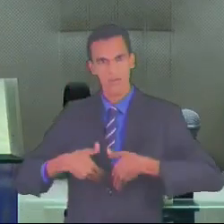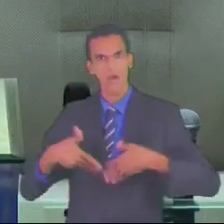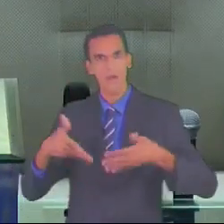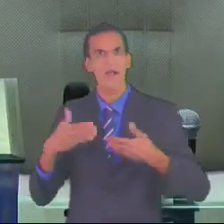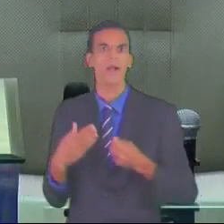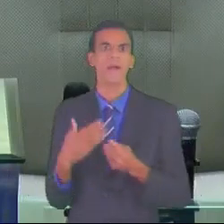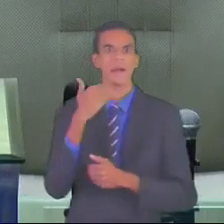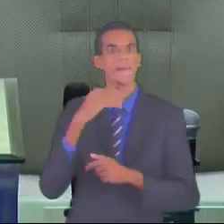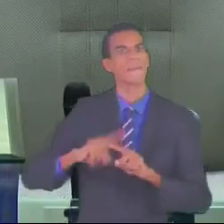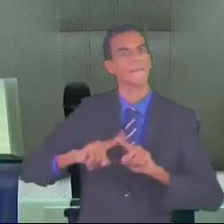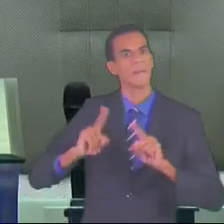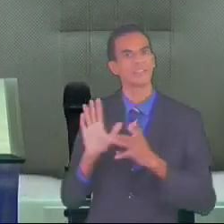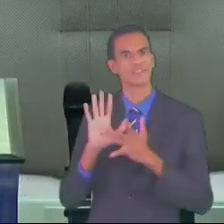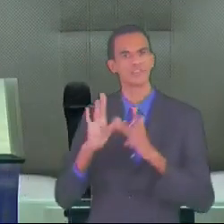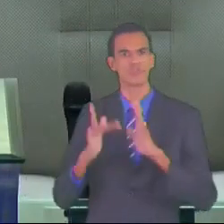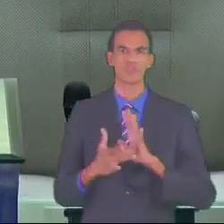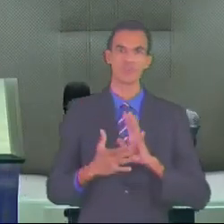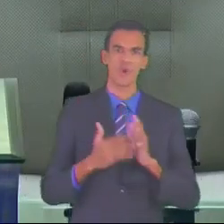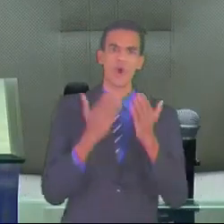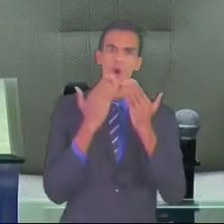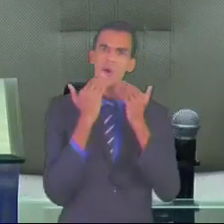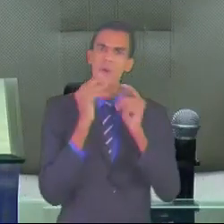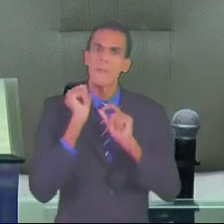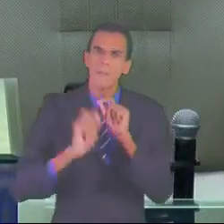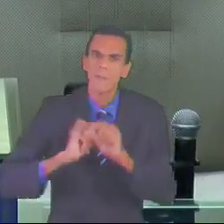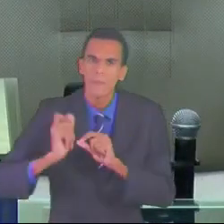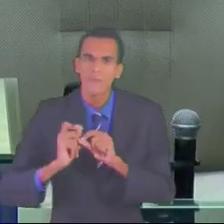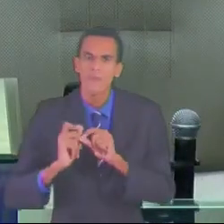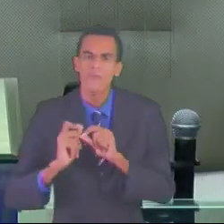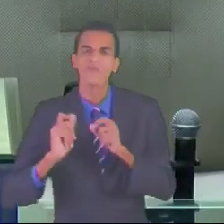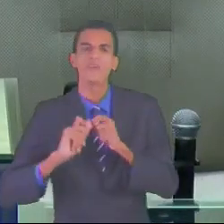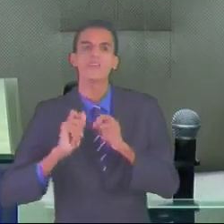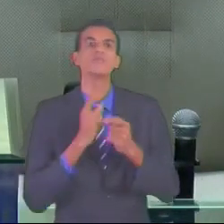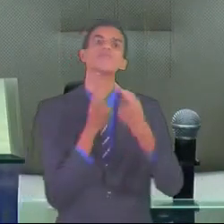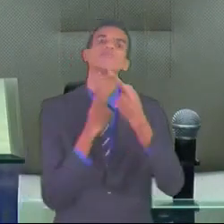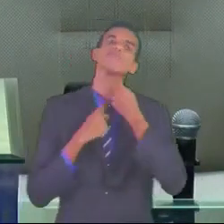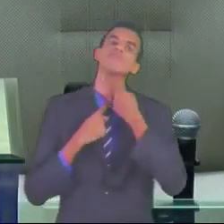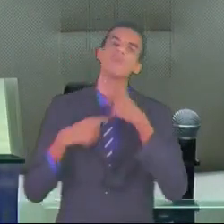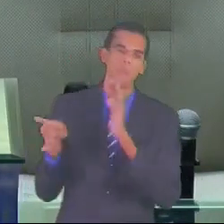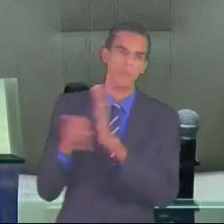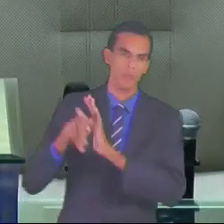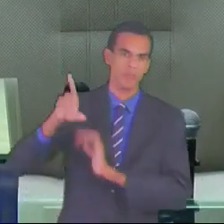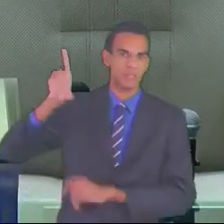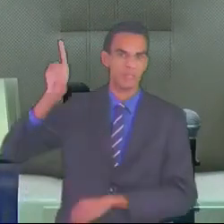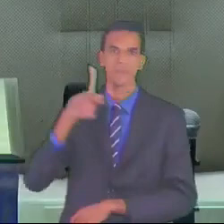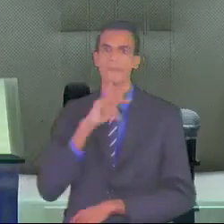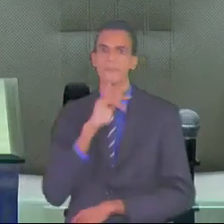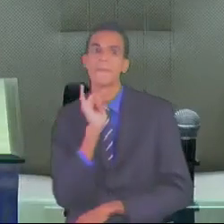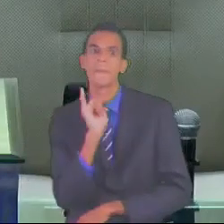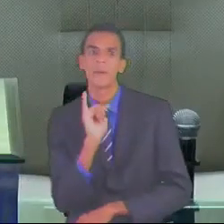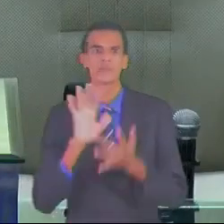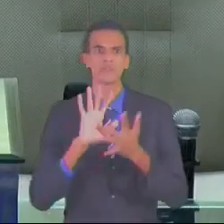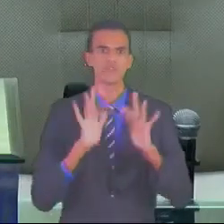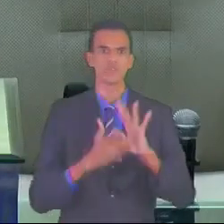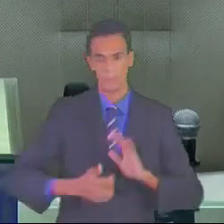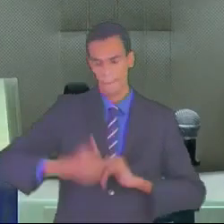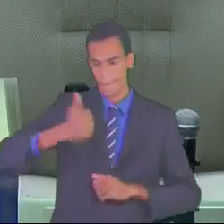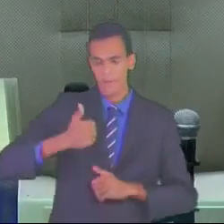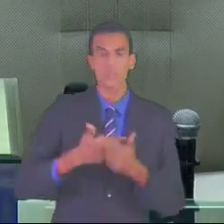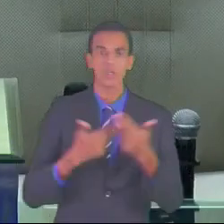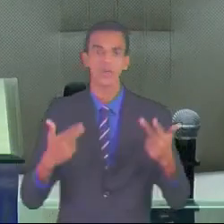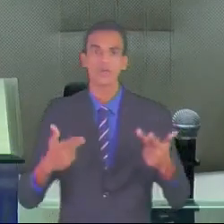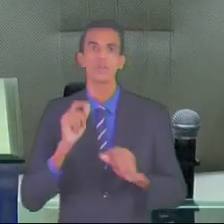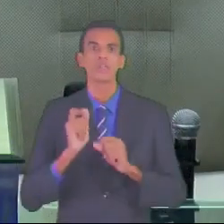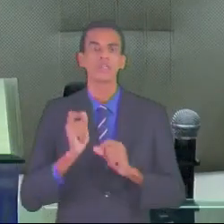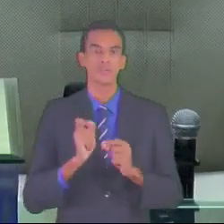para Jesus, comer é fazer a vontade do Pai. Para Jesus, em primeiro lugar, é